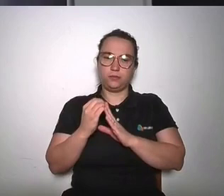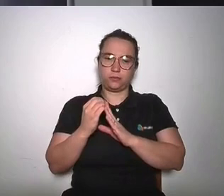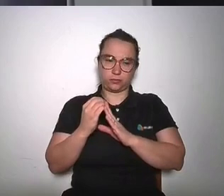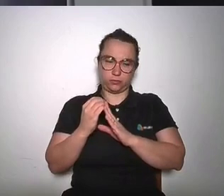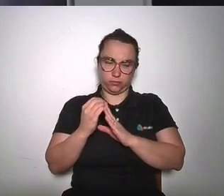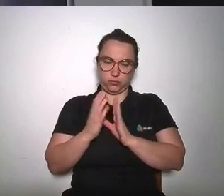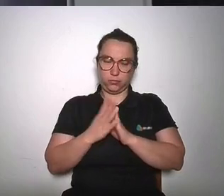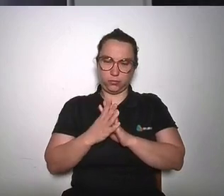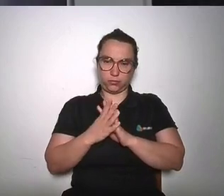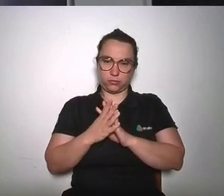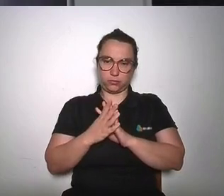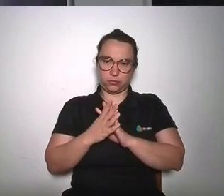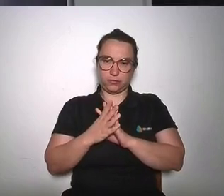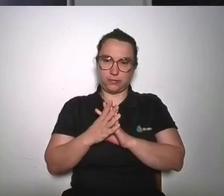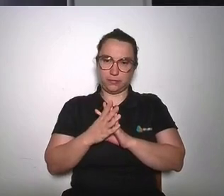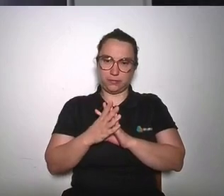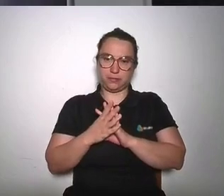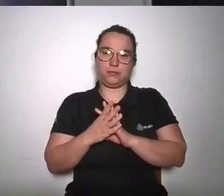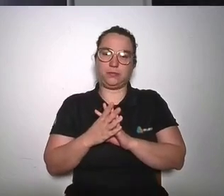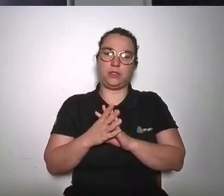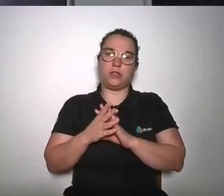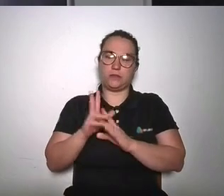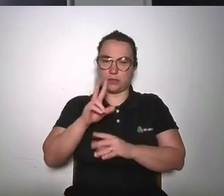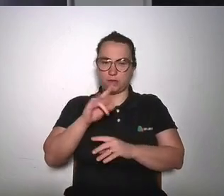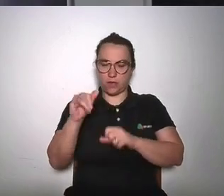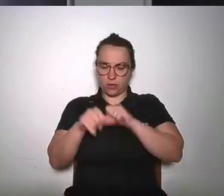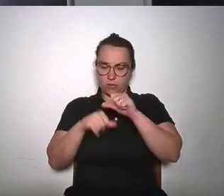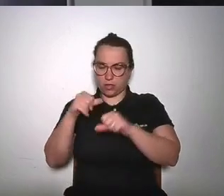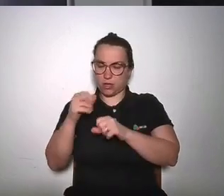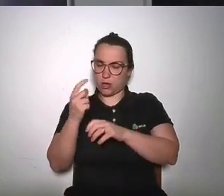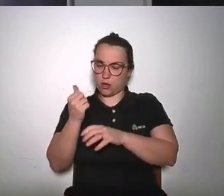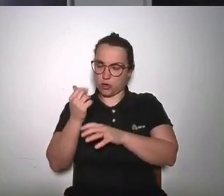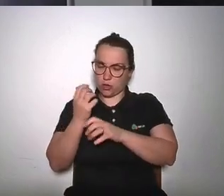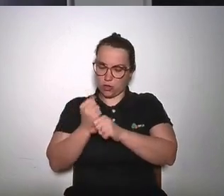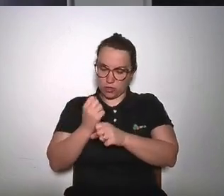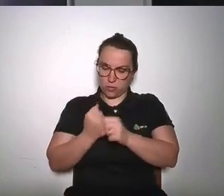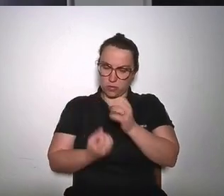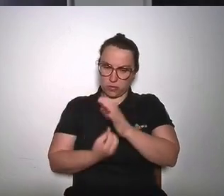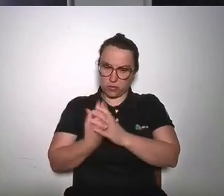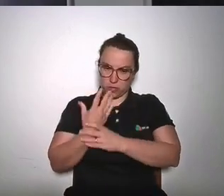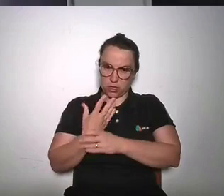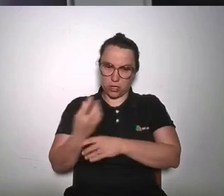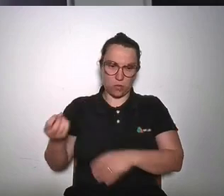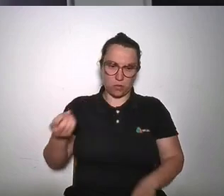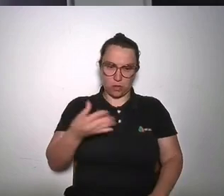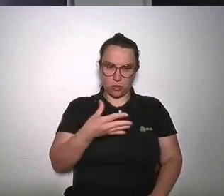adicional especial, aí você vai alterar o orçamento, vai criar uma nova